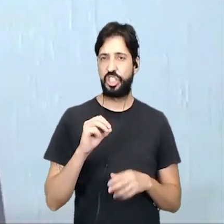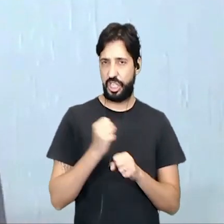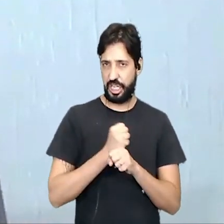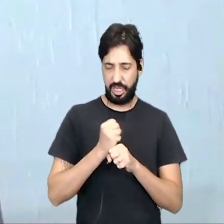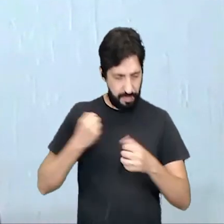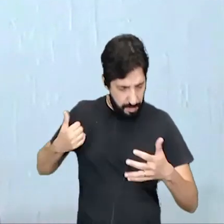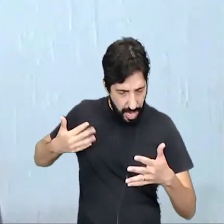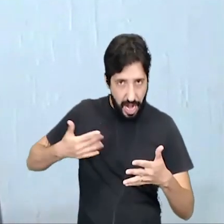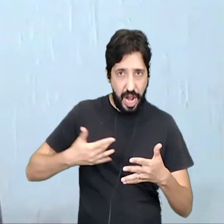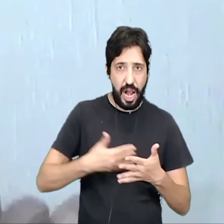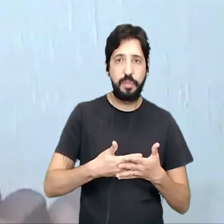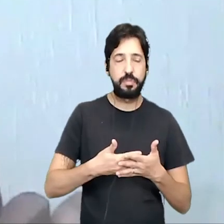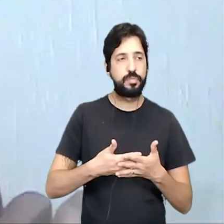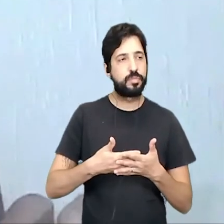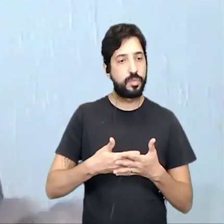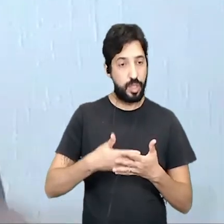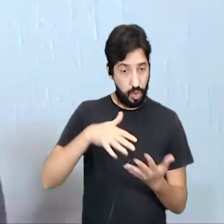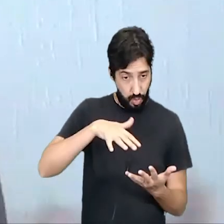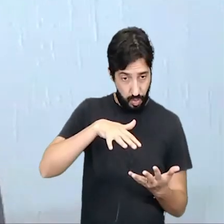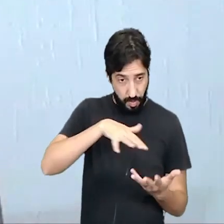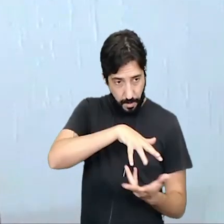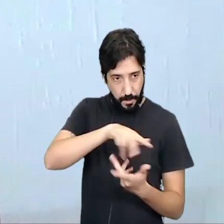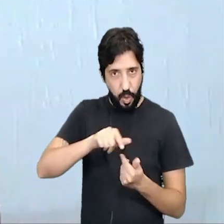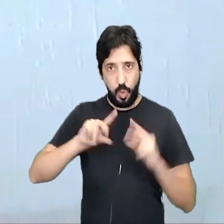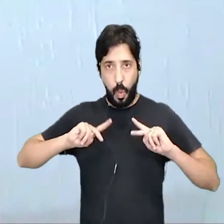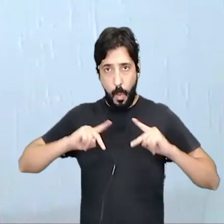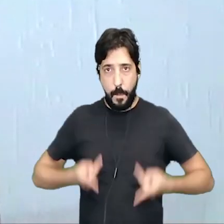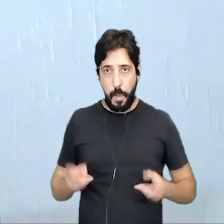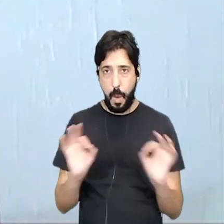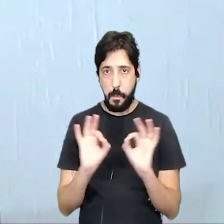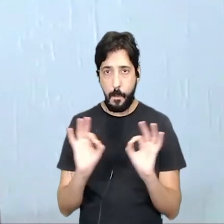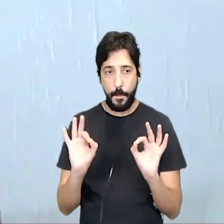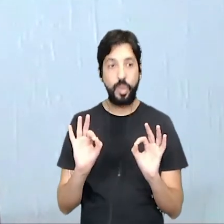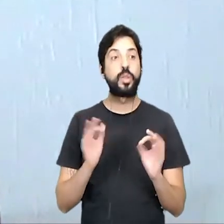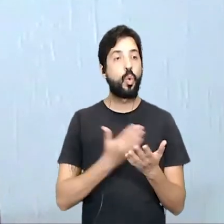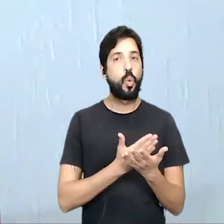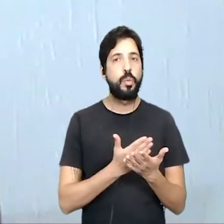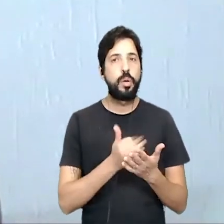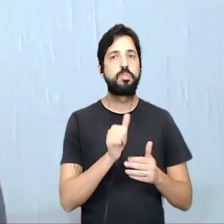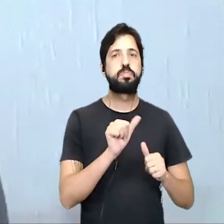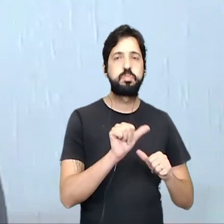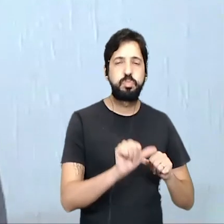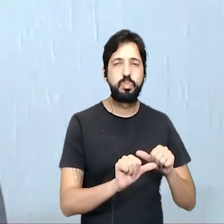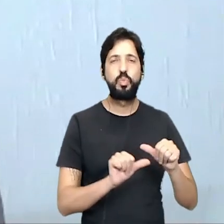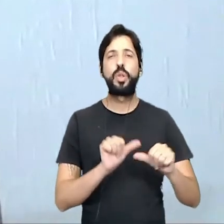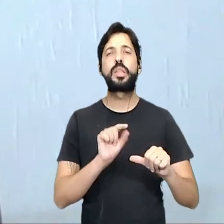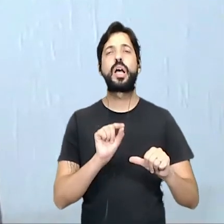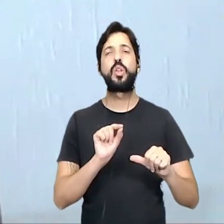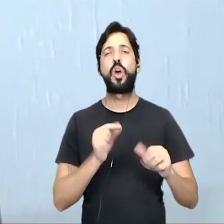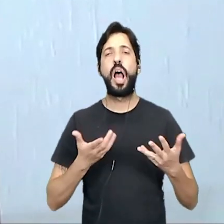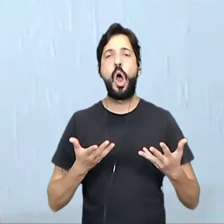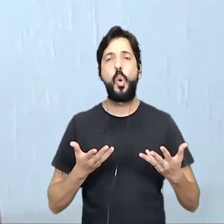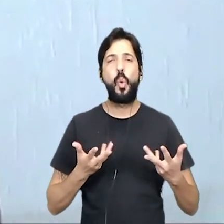30 anos, esse mundo, que não é humano, estava mudando